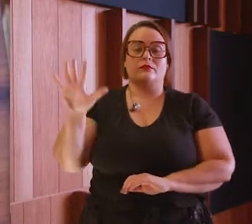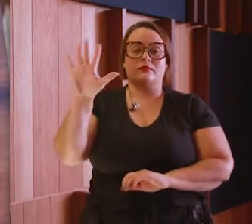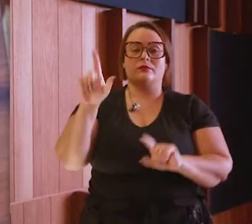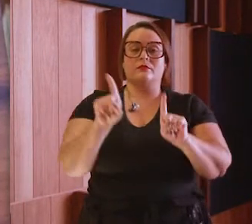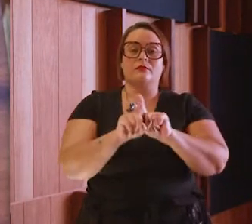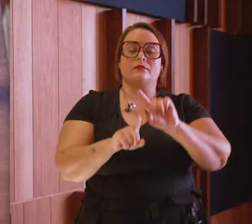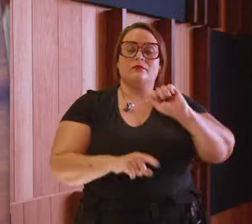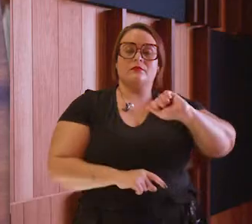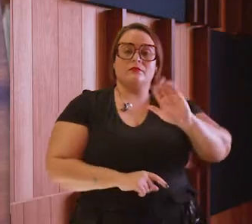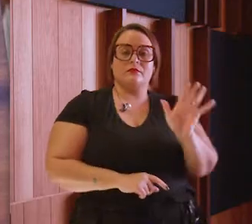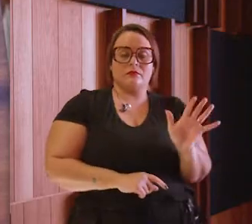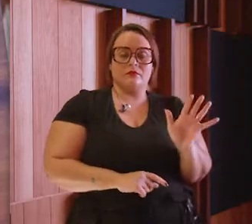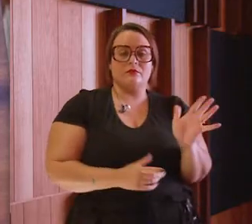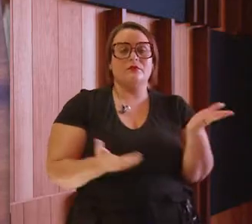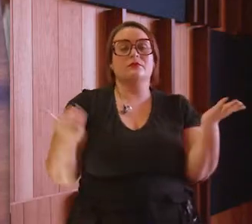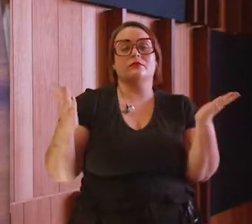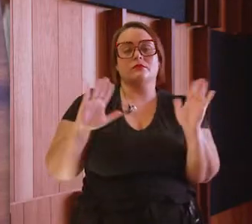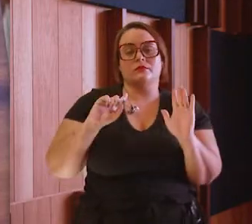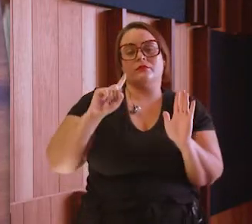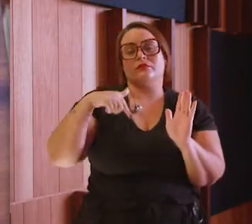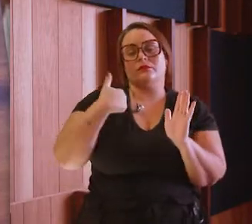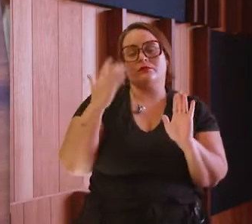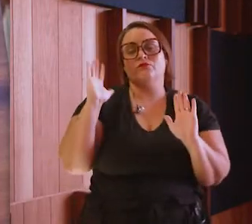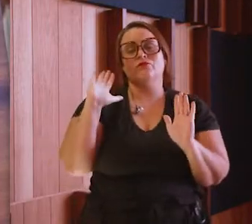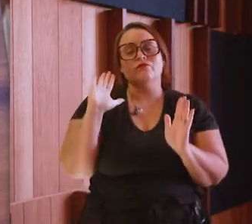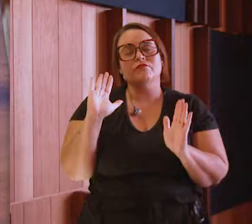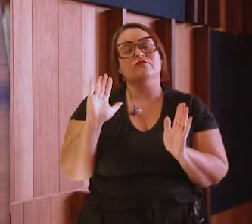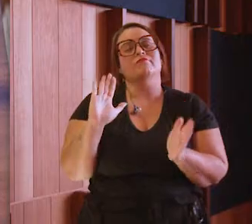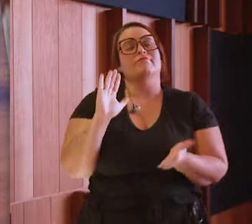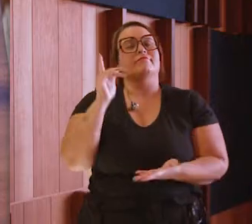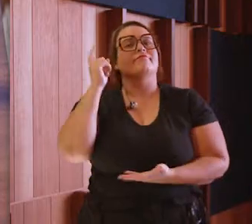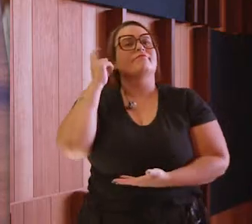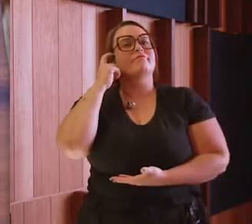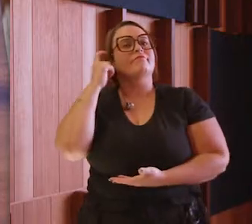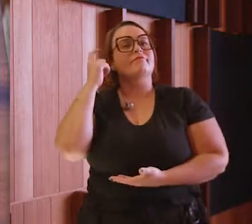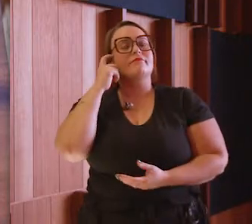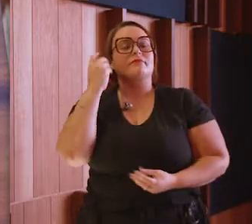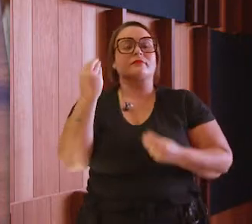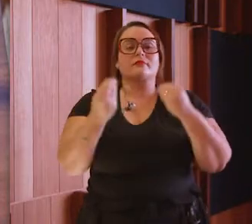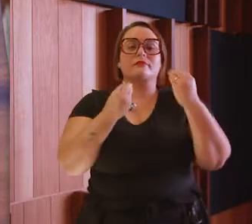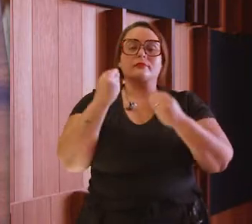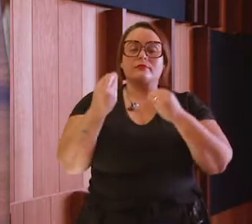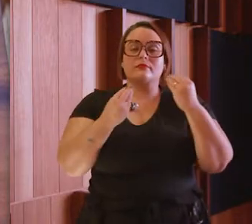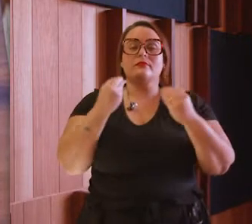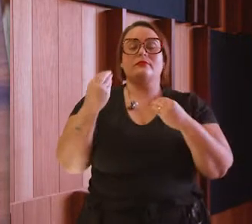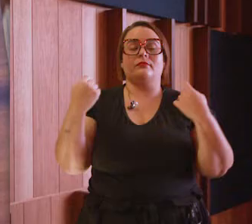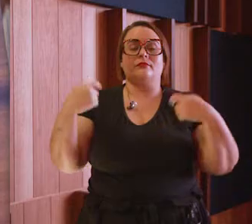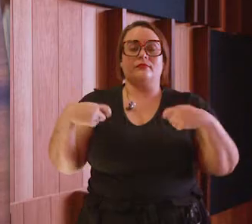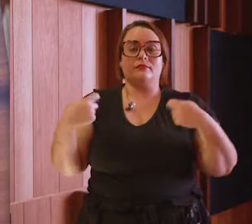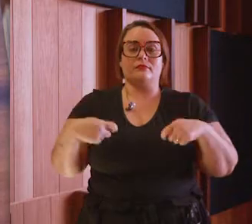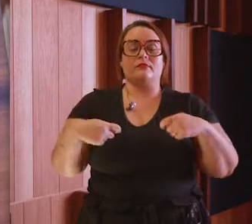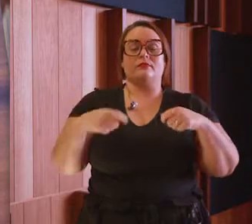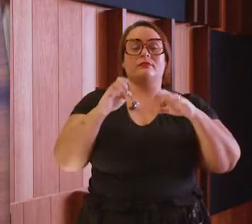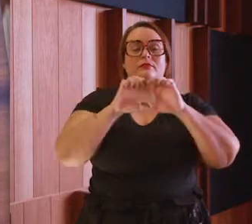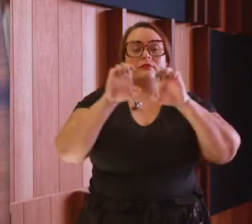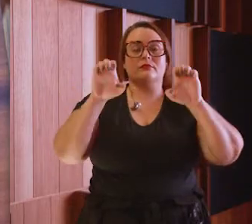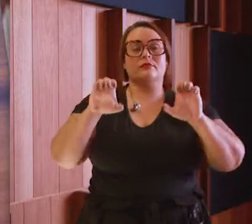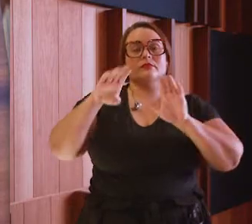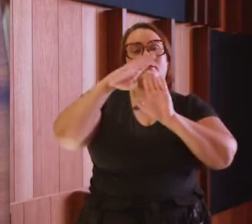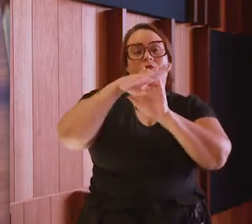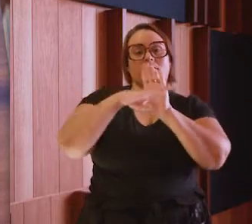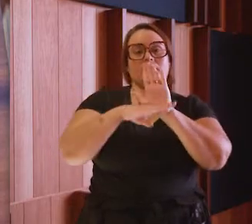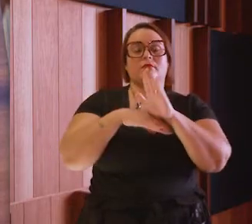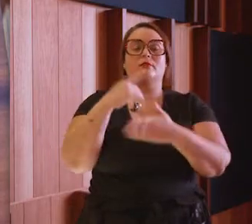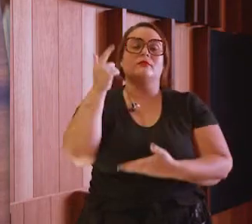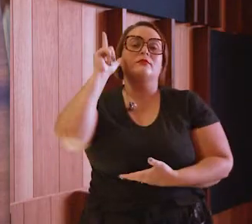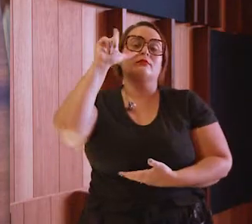que faz com que desde já tenhamos que pensar em como estar estruturados para enfrentar este